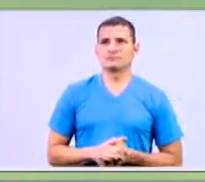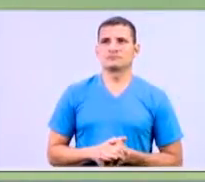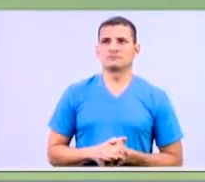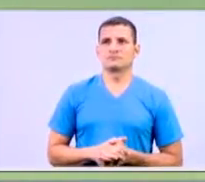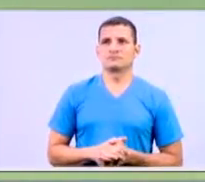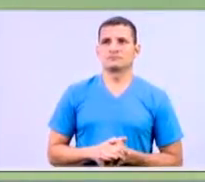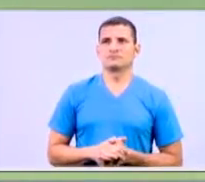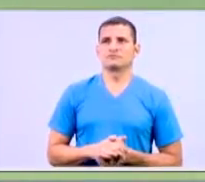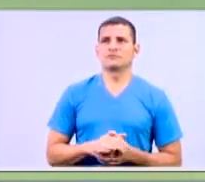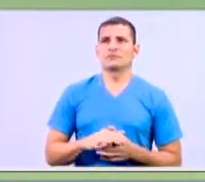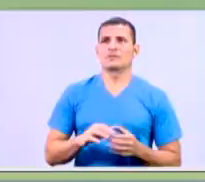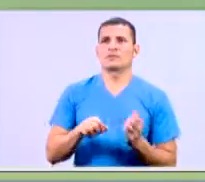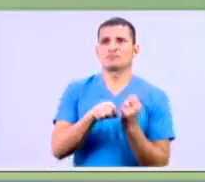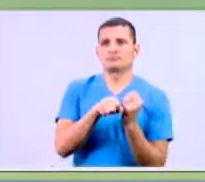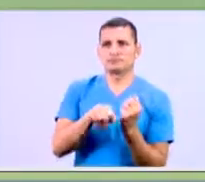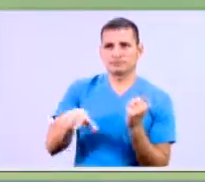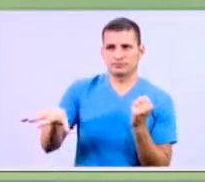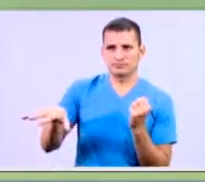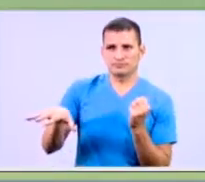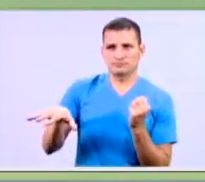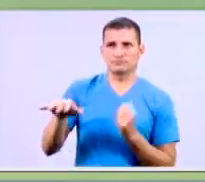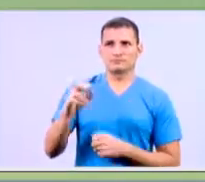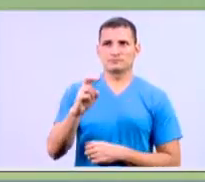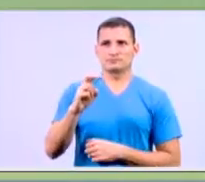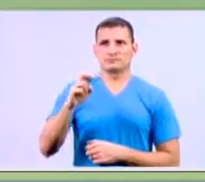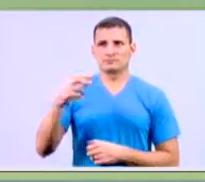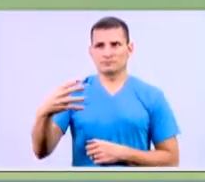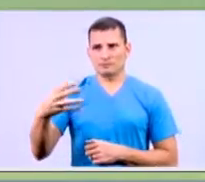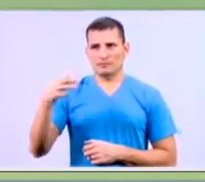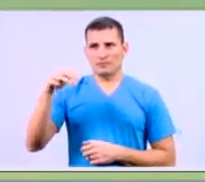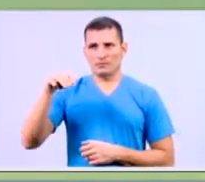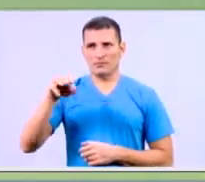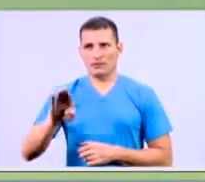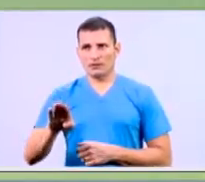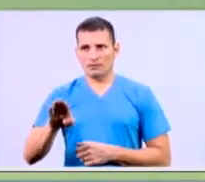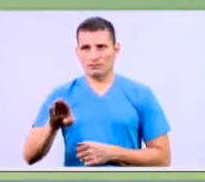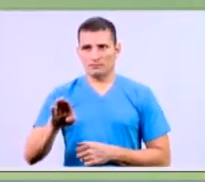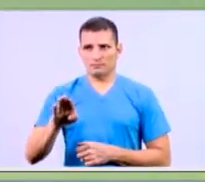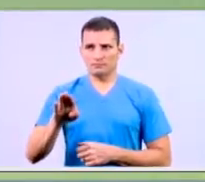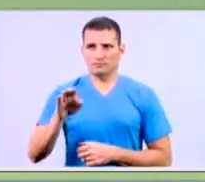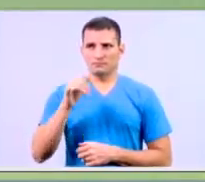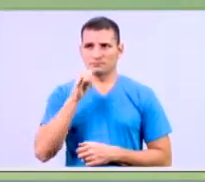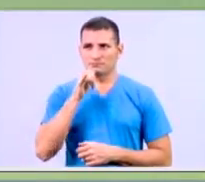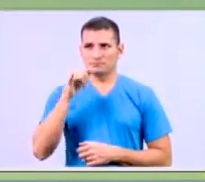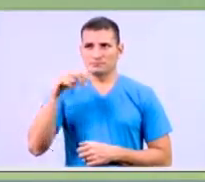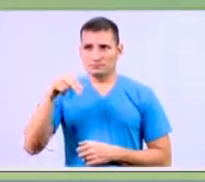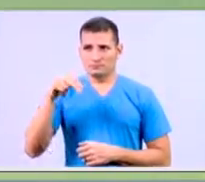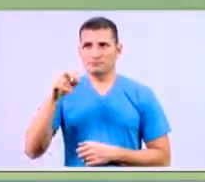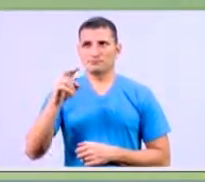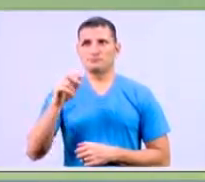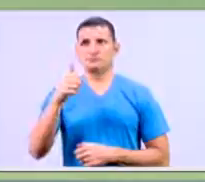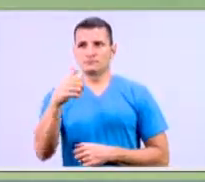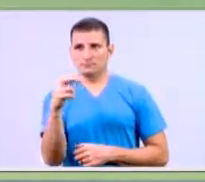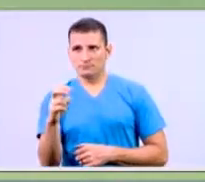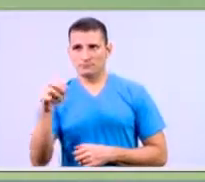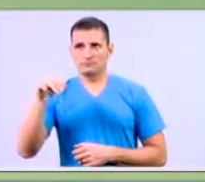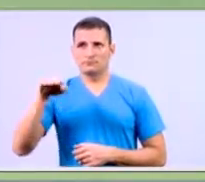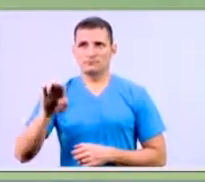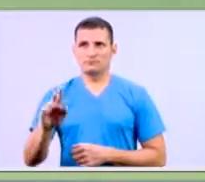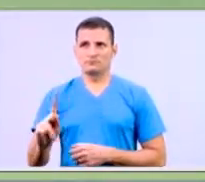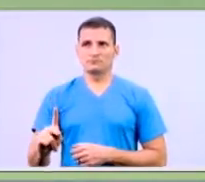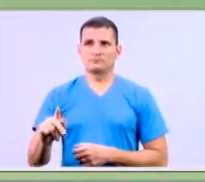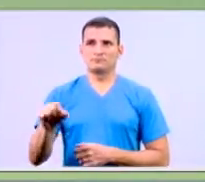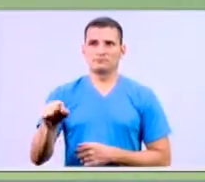transmissão máxima de 54 megabits. E se fosse N, 150 megabits. Quando a gente fala